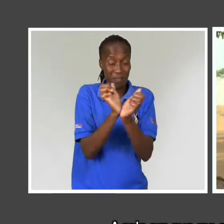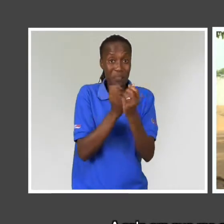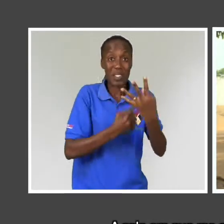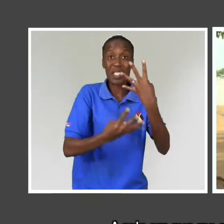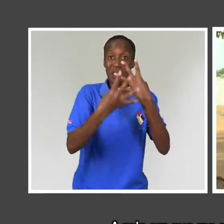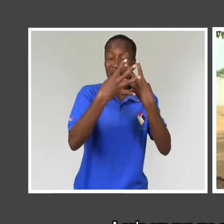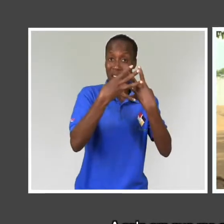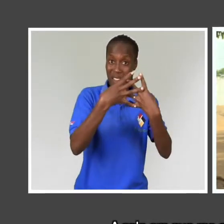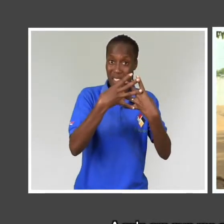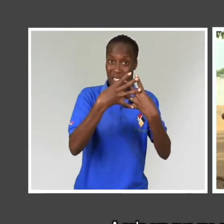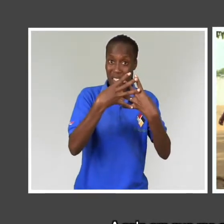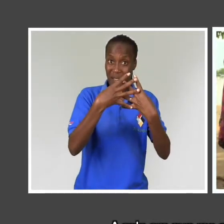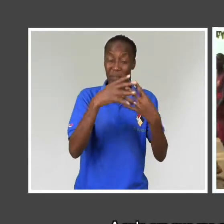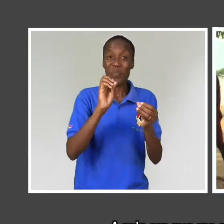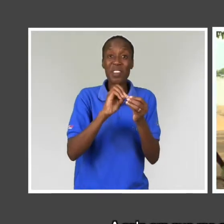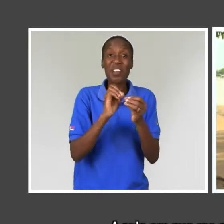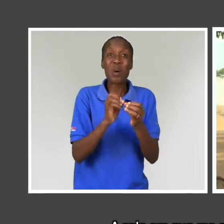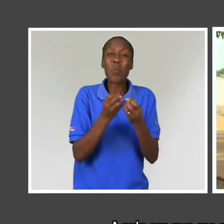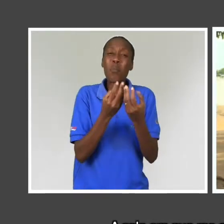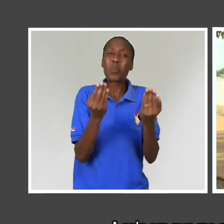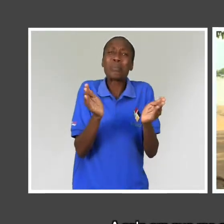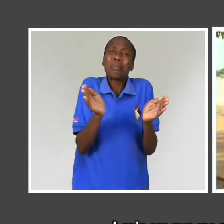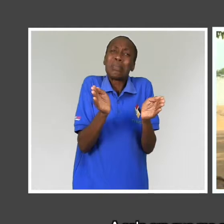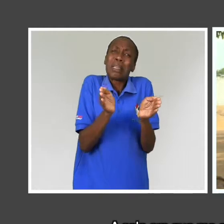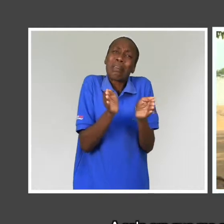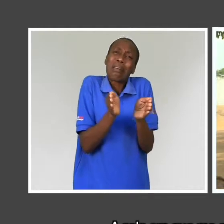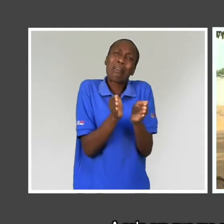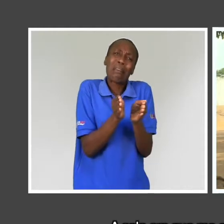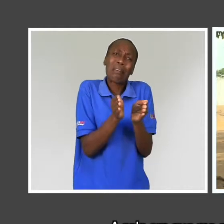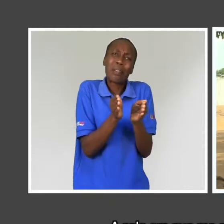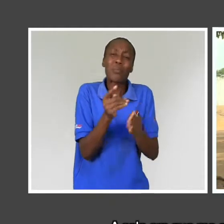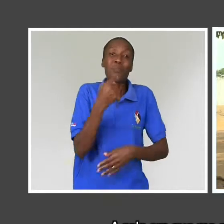na cela em que eu me encontro, é muito pequena,